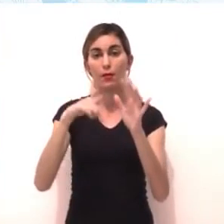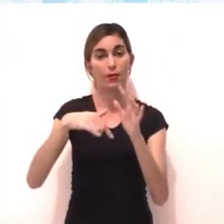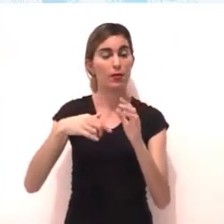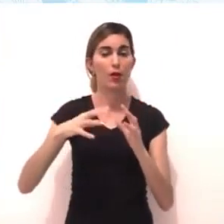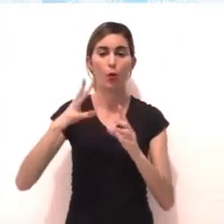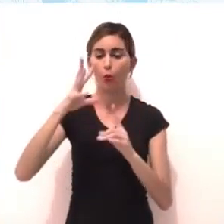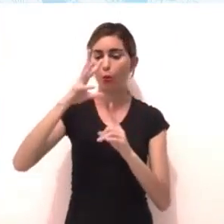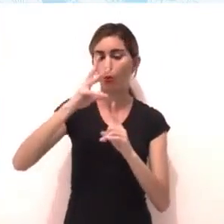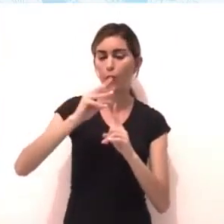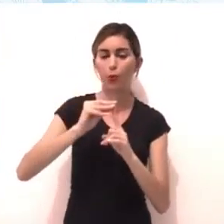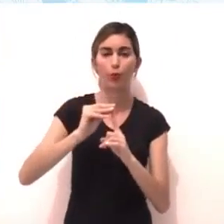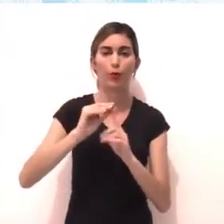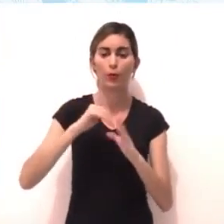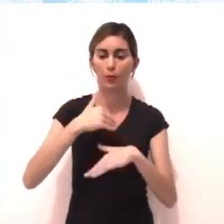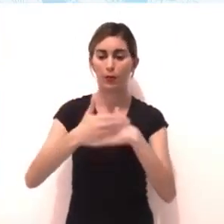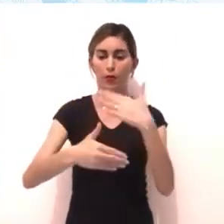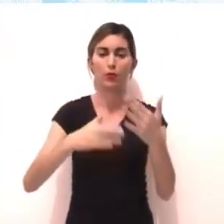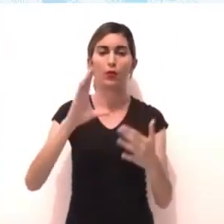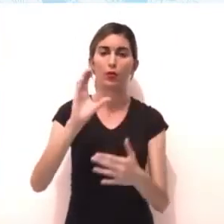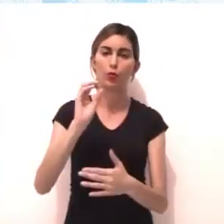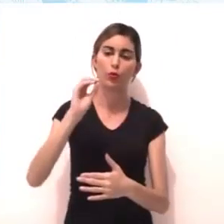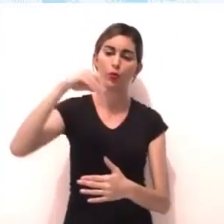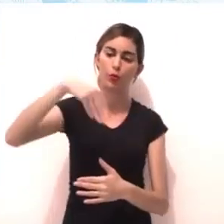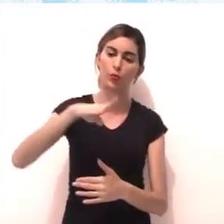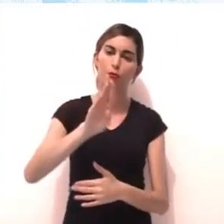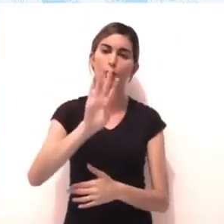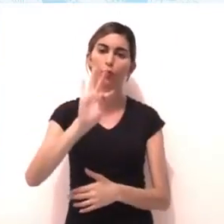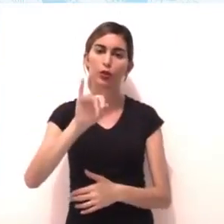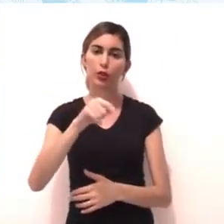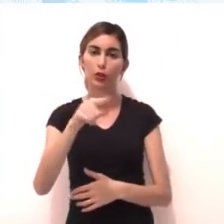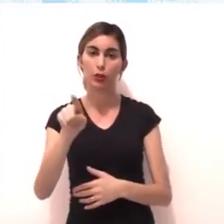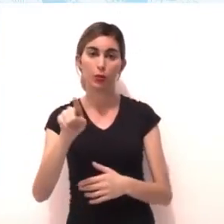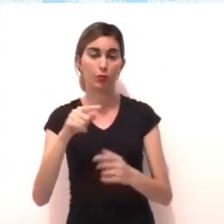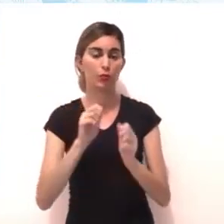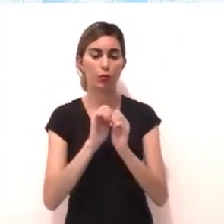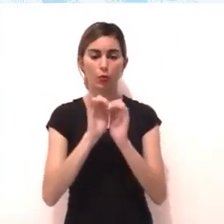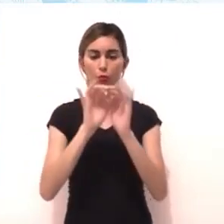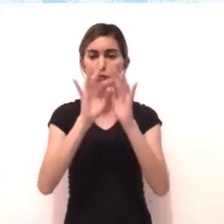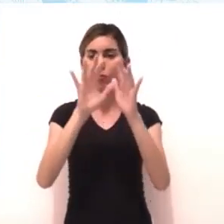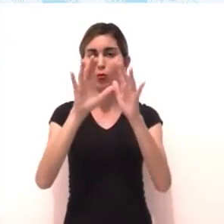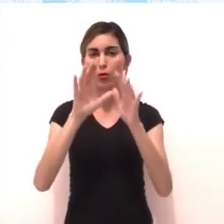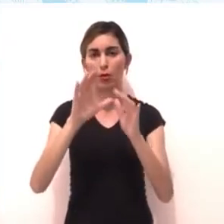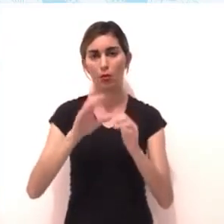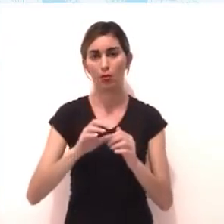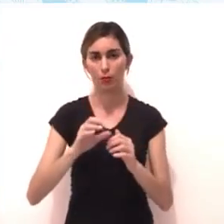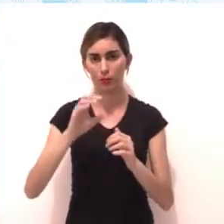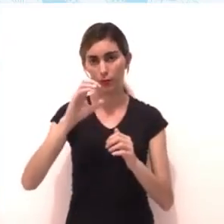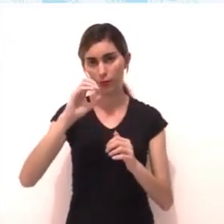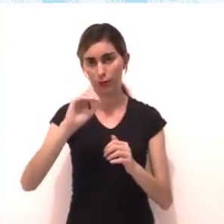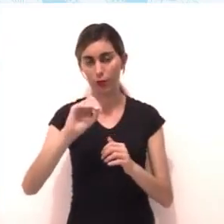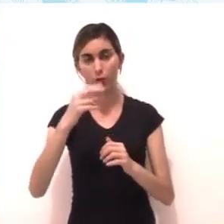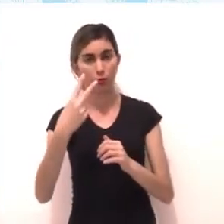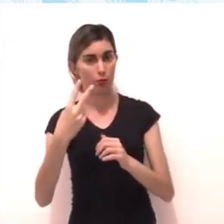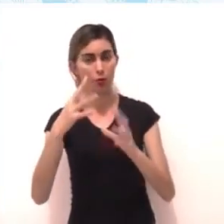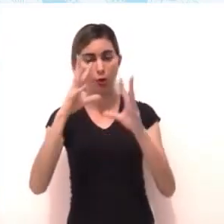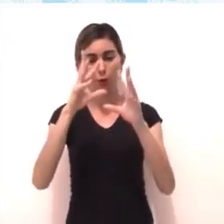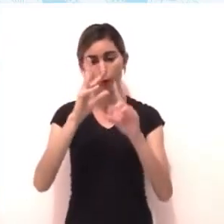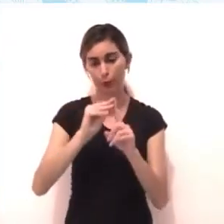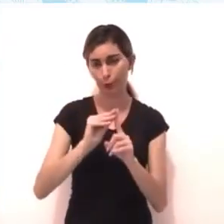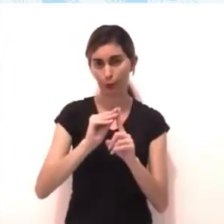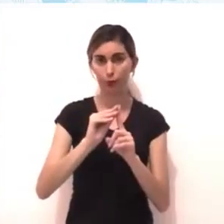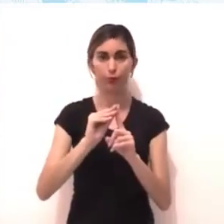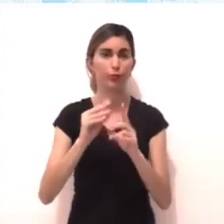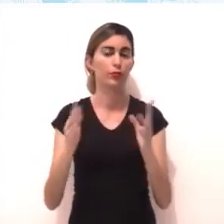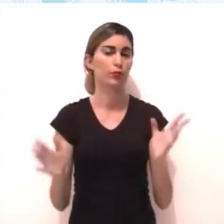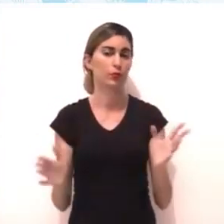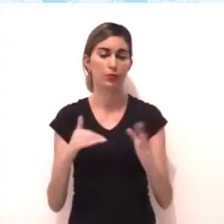ser consumido num processo de combustão. Depois que o gás oxigênio é utilizado, a chama se apaga e o